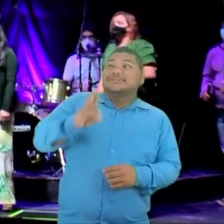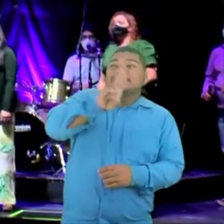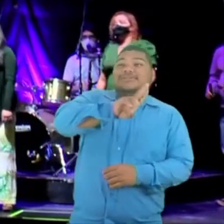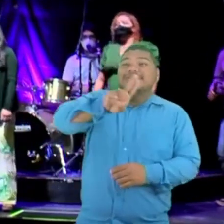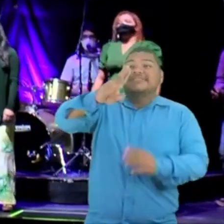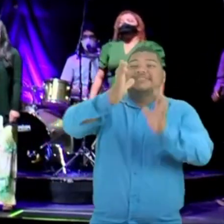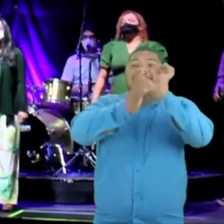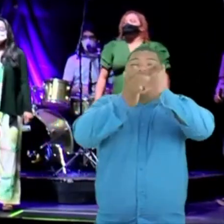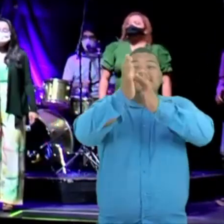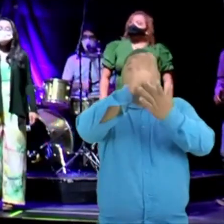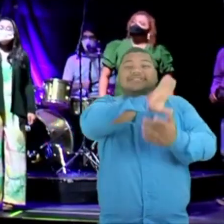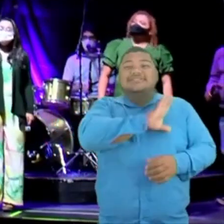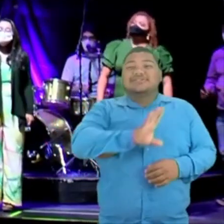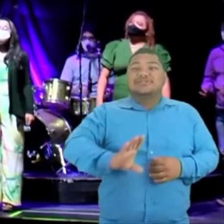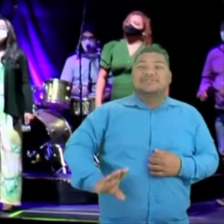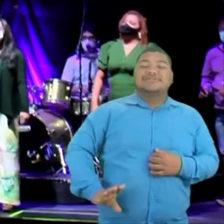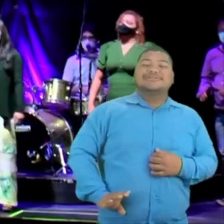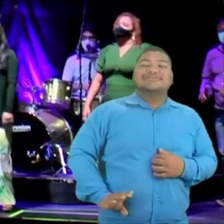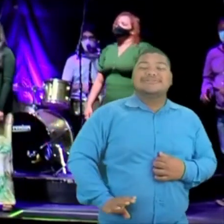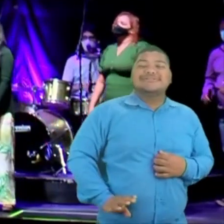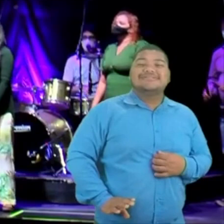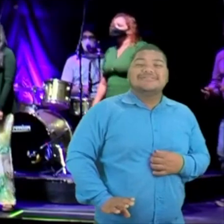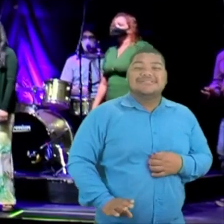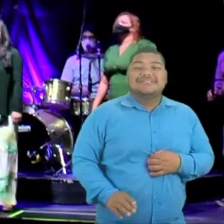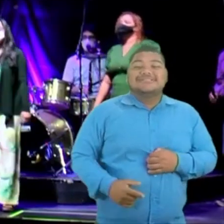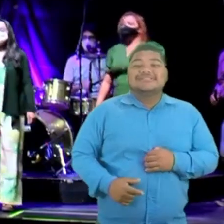o seu nome é Jesus Cristo,